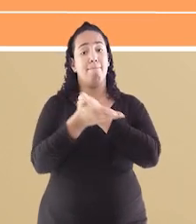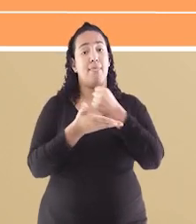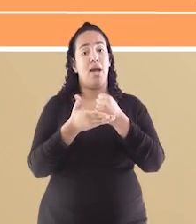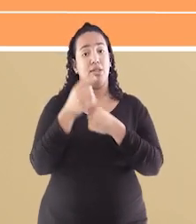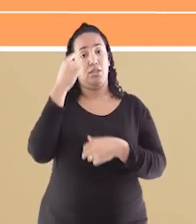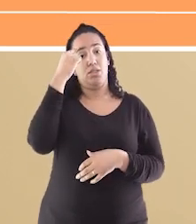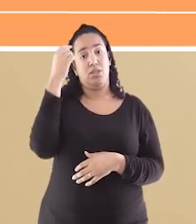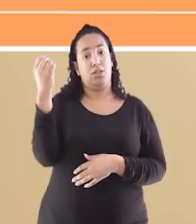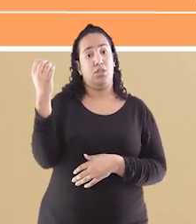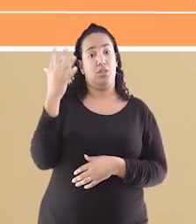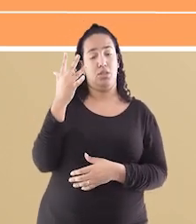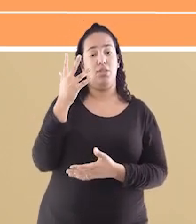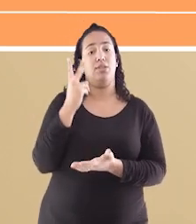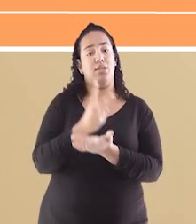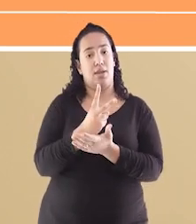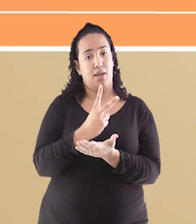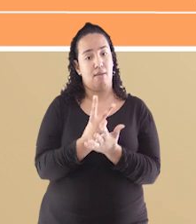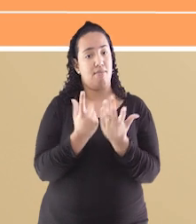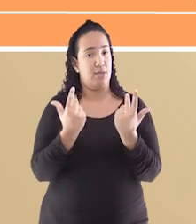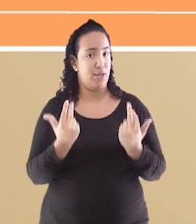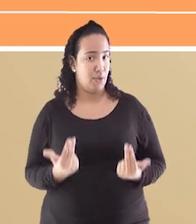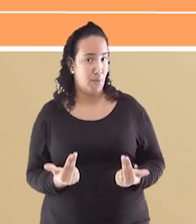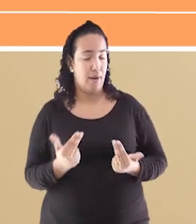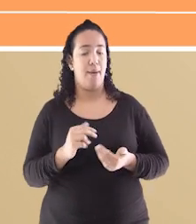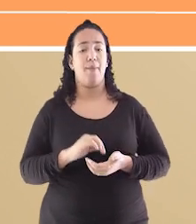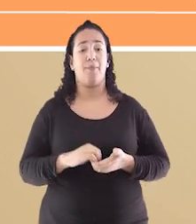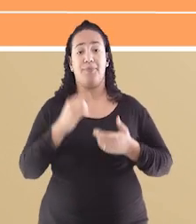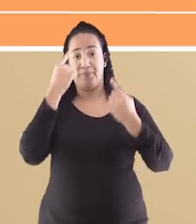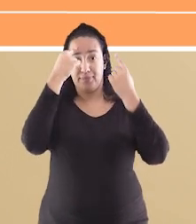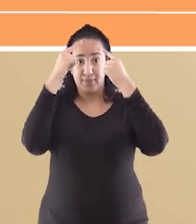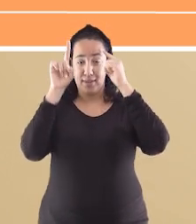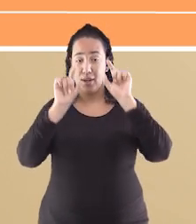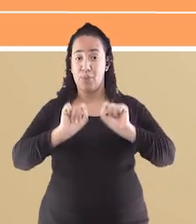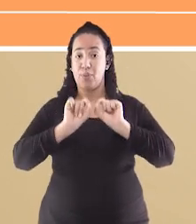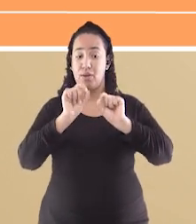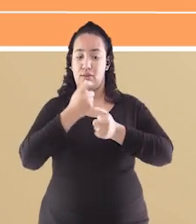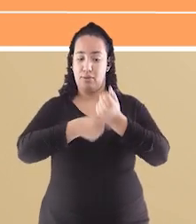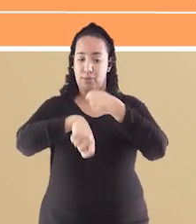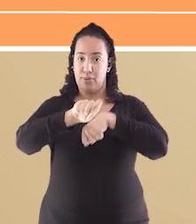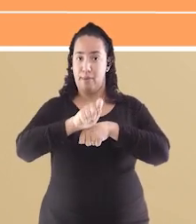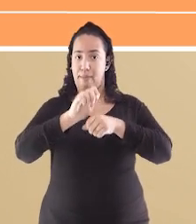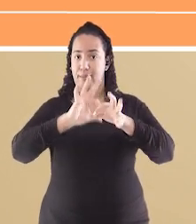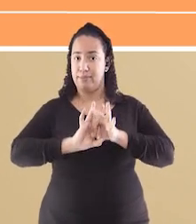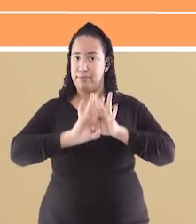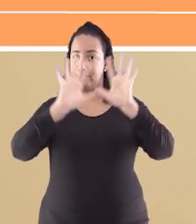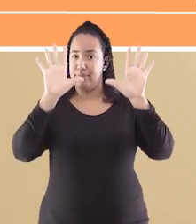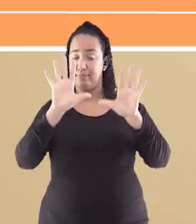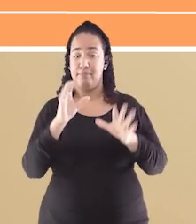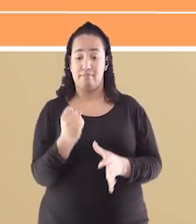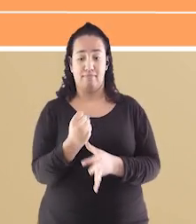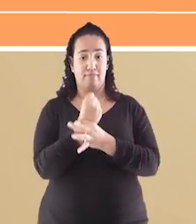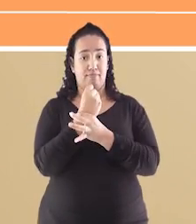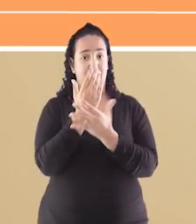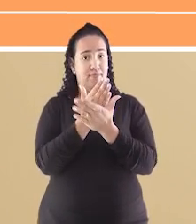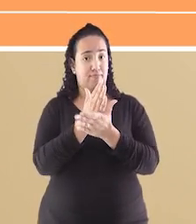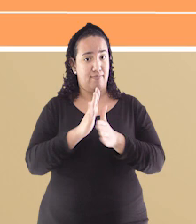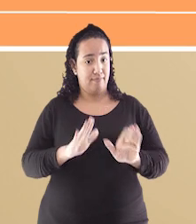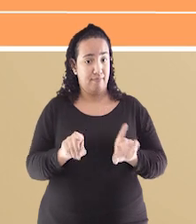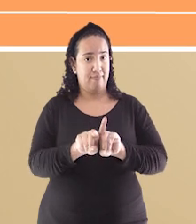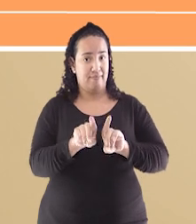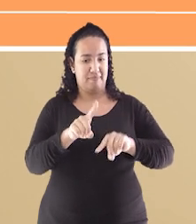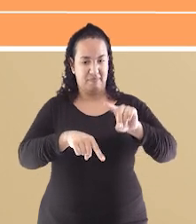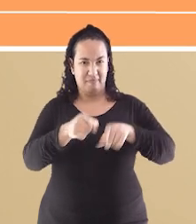iluministas estavam sempre presentes. Isso é, as ideias de liberalismo econômico, fim do absolutismo e